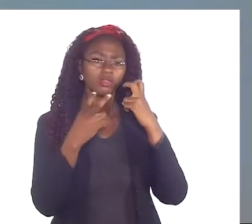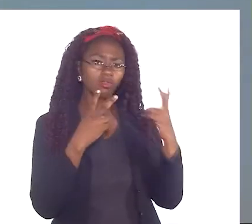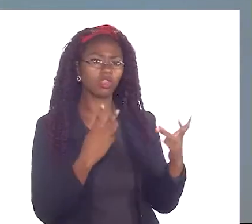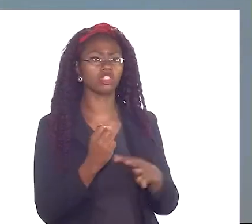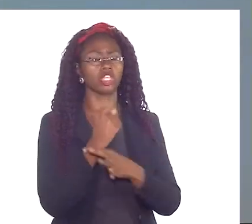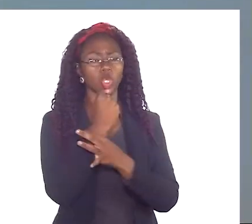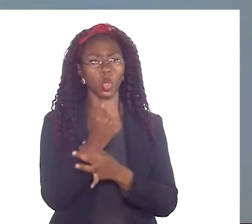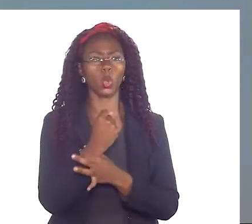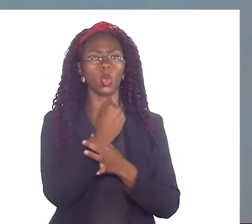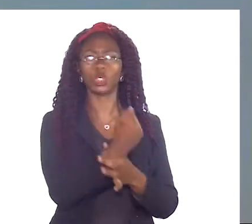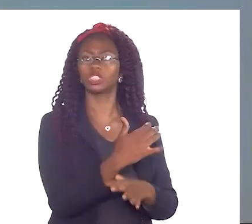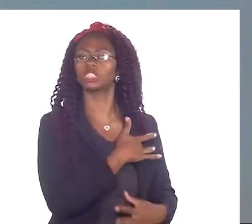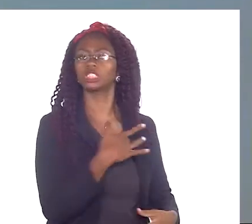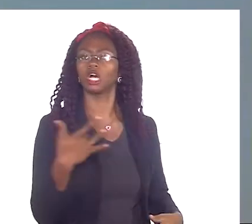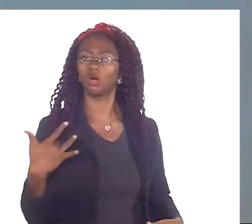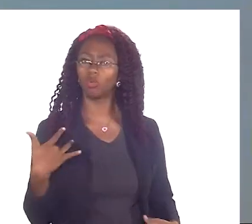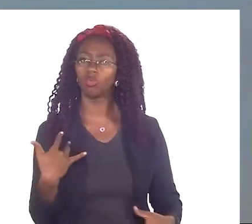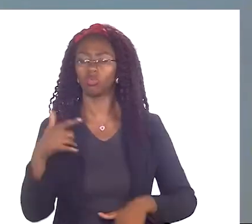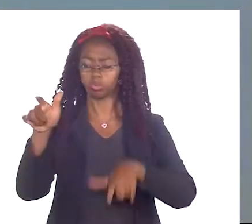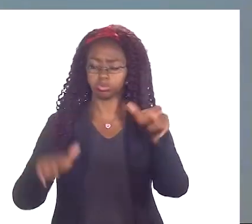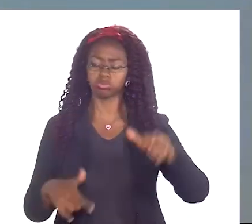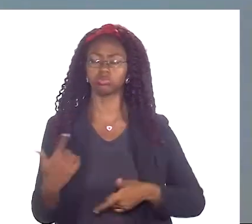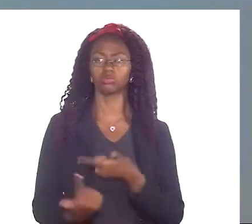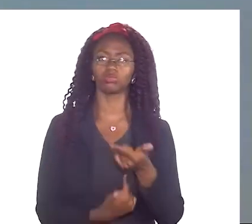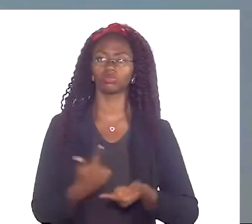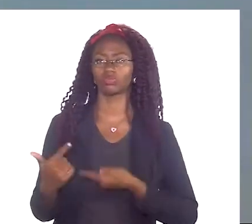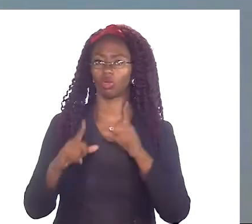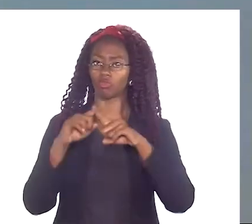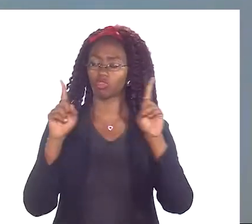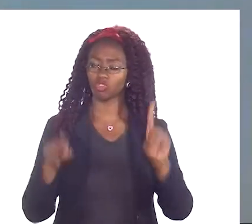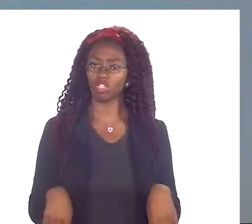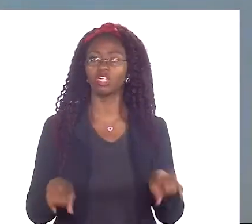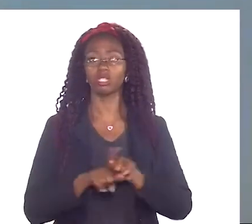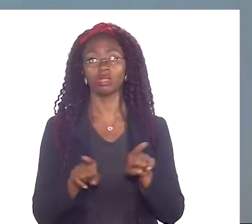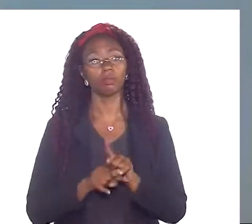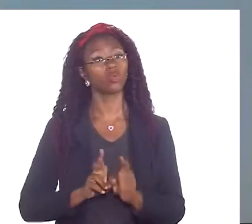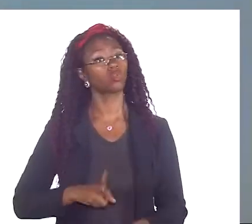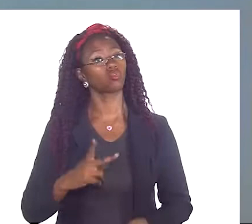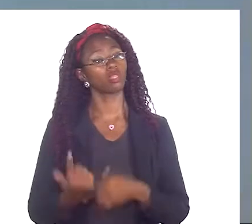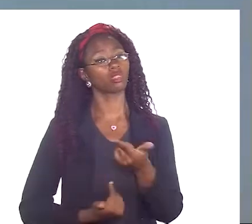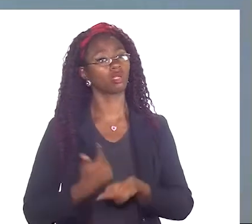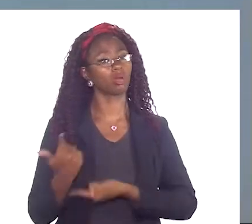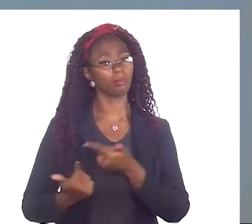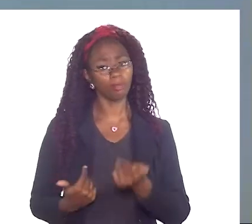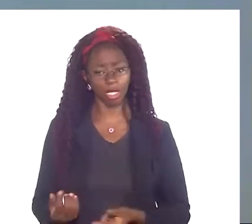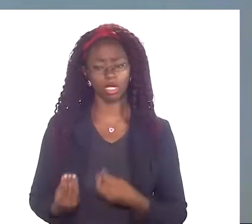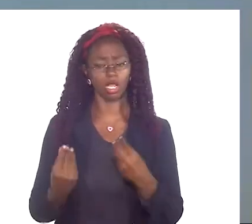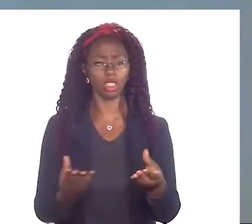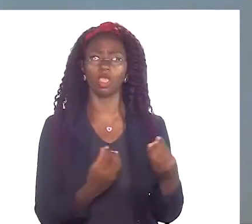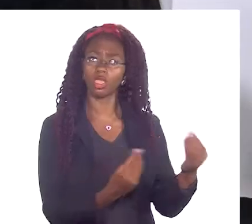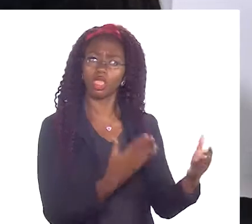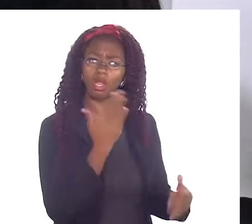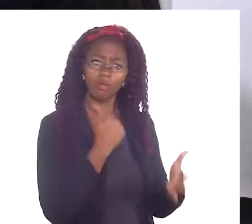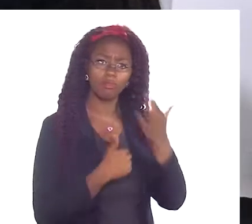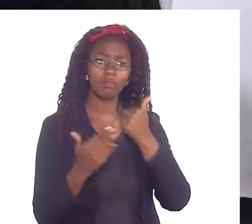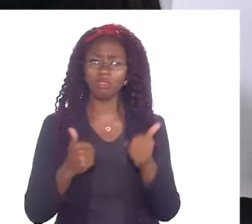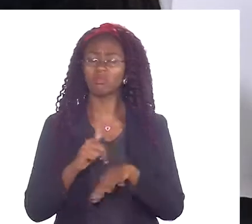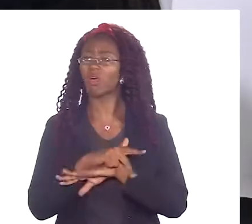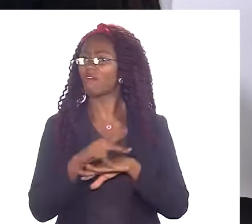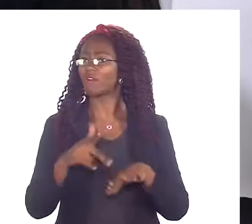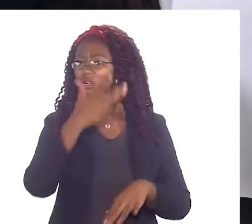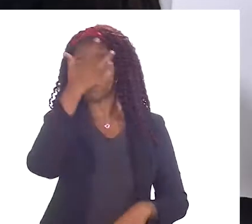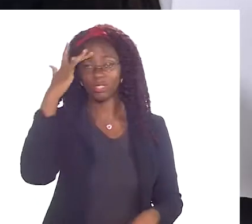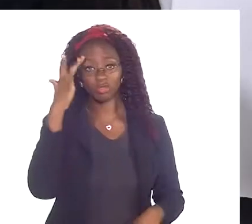de segurança e saúde para os nossos colaboradores, para manter as nossas operações e continuar levando alimento para milhares e milhares